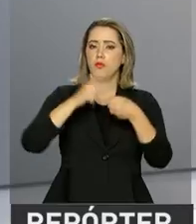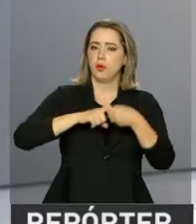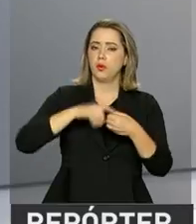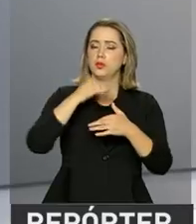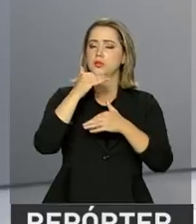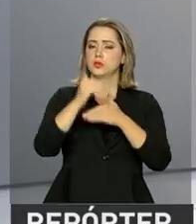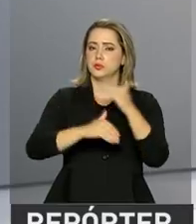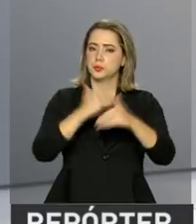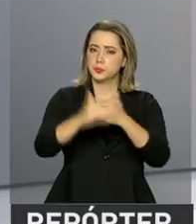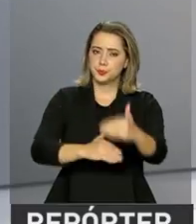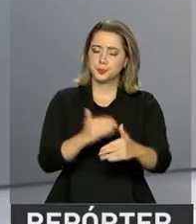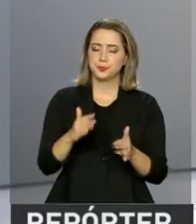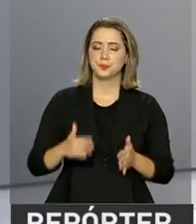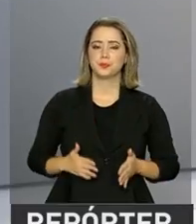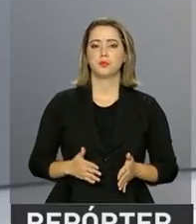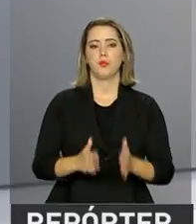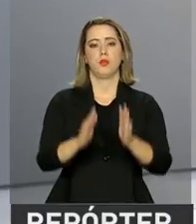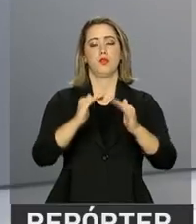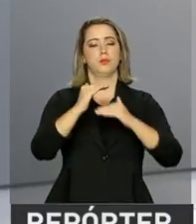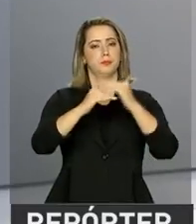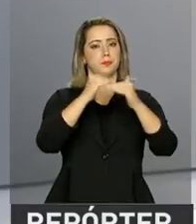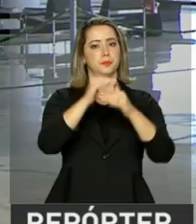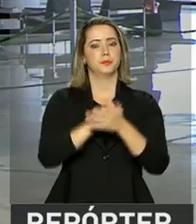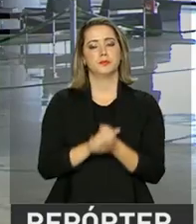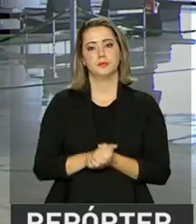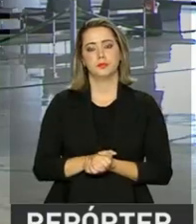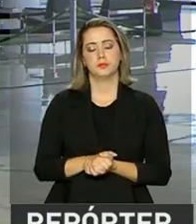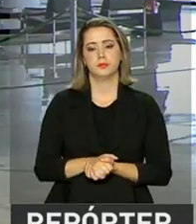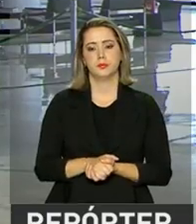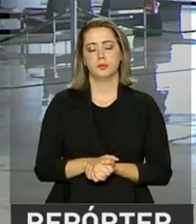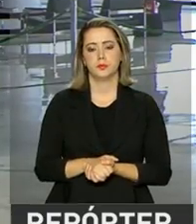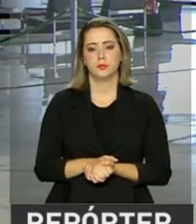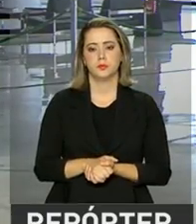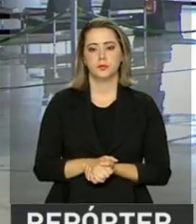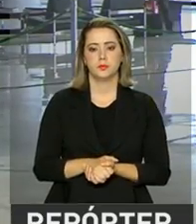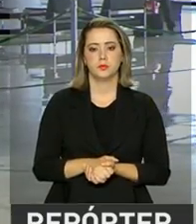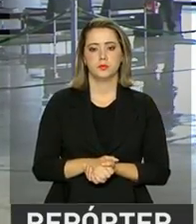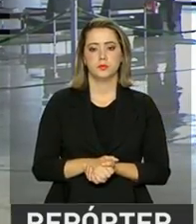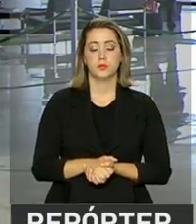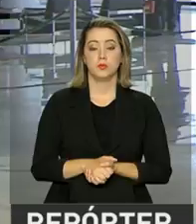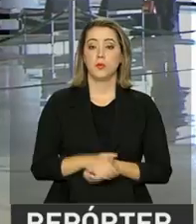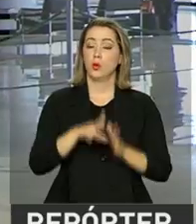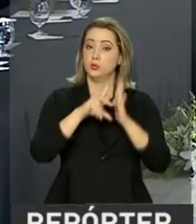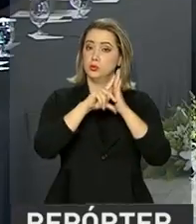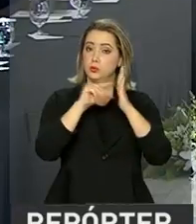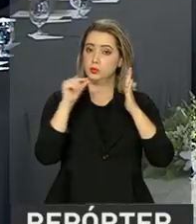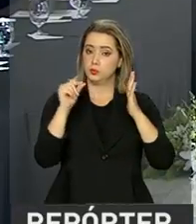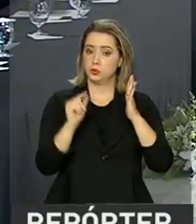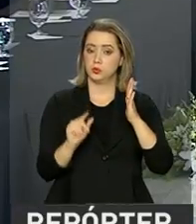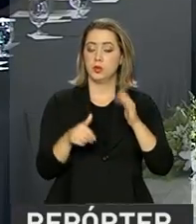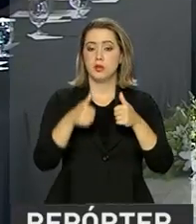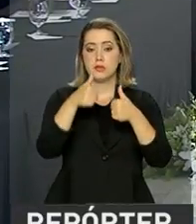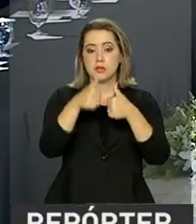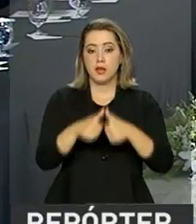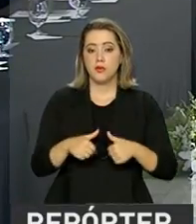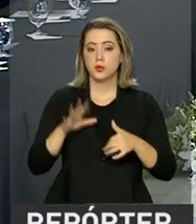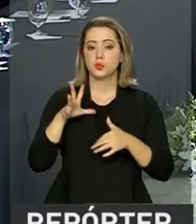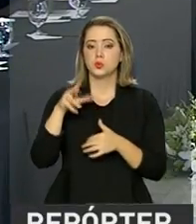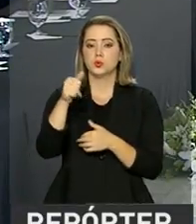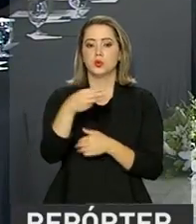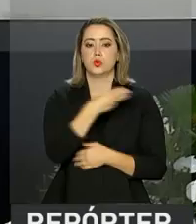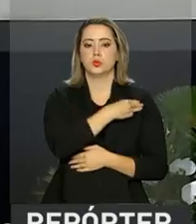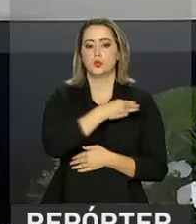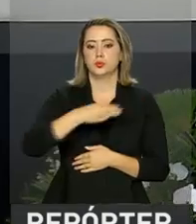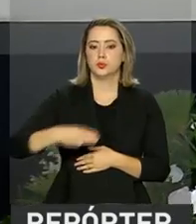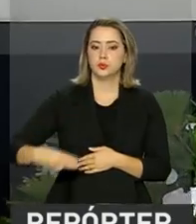a trajetória de crescimento no palácio do planalto na presença de todos os ministros